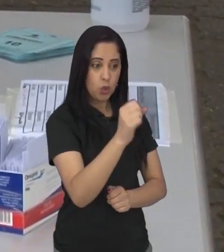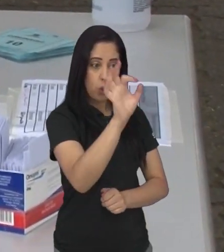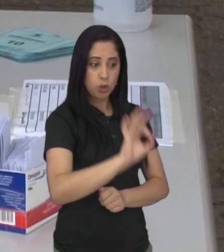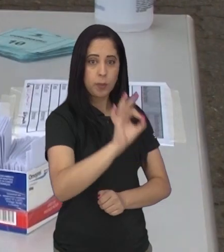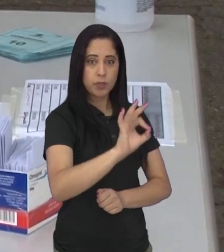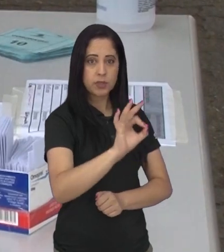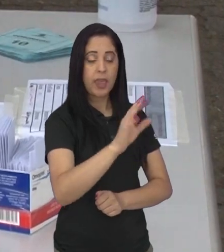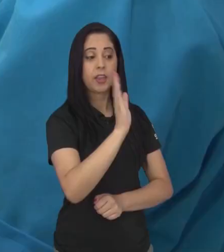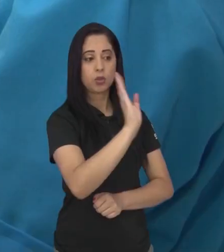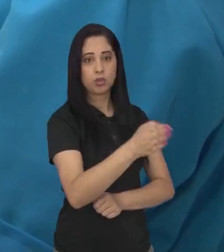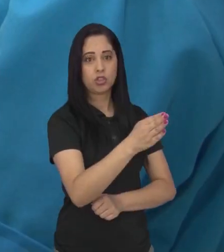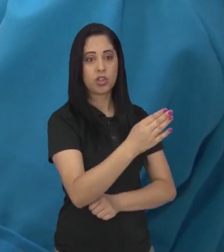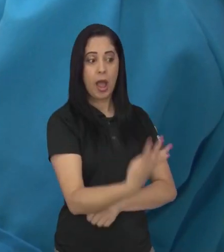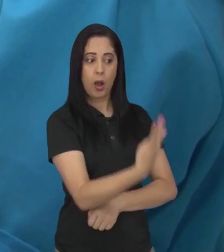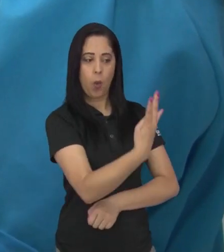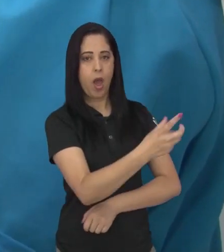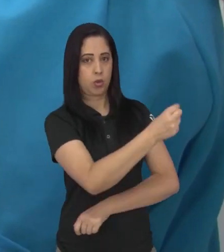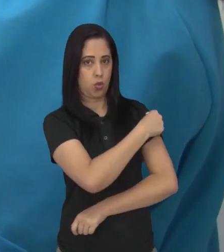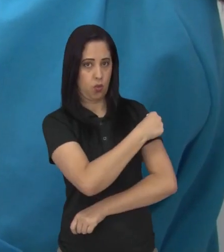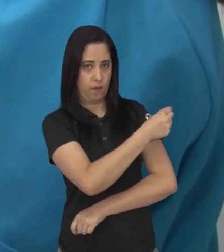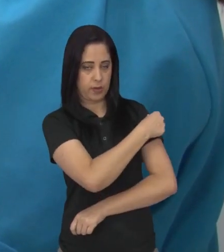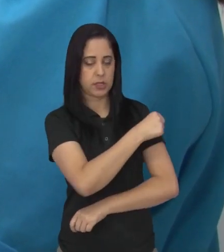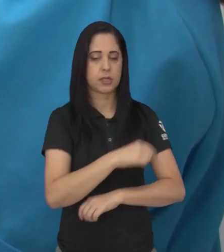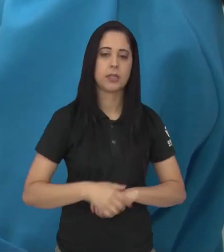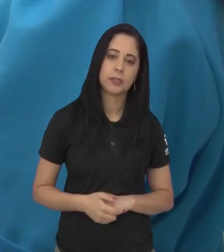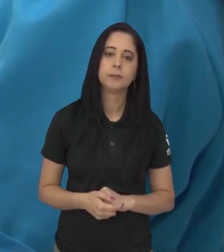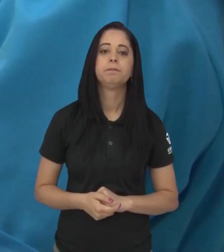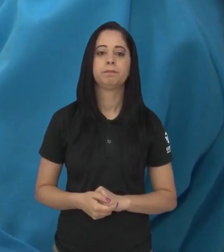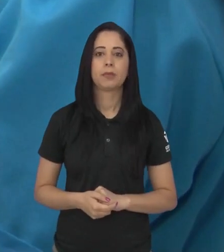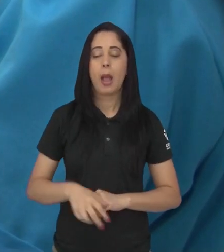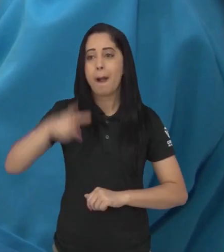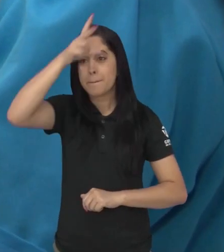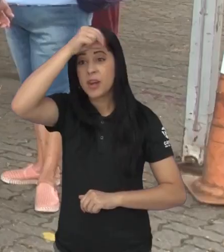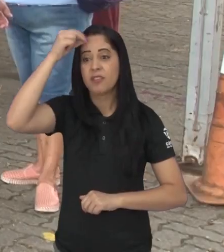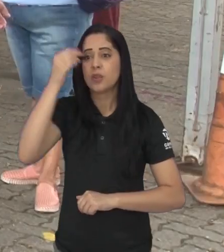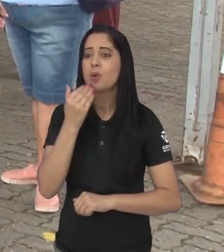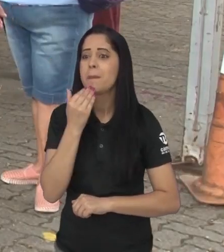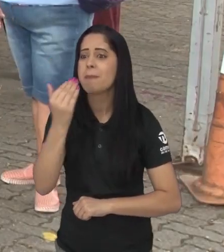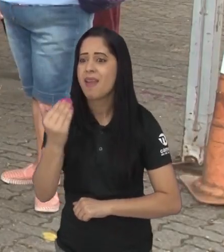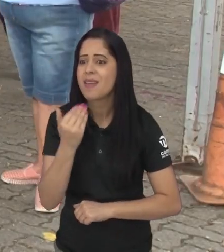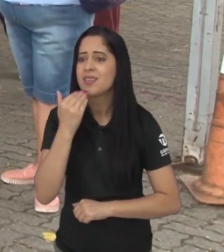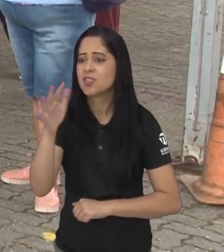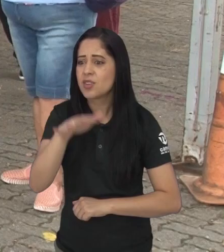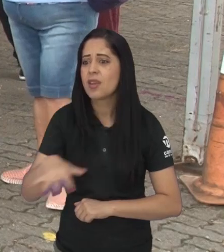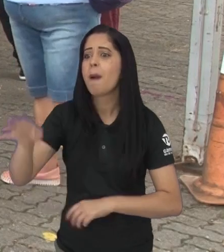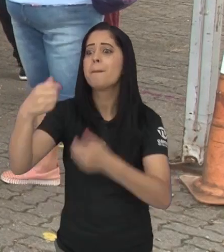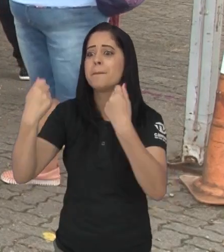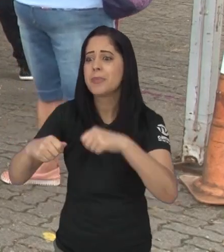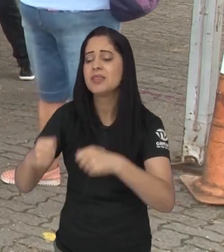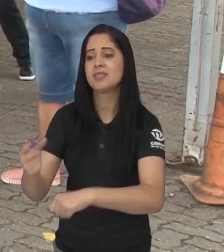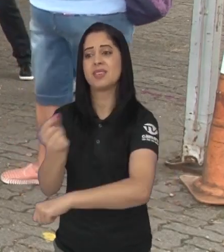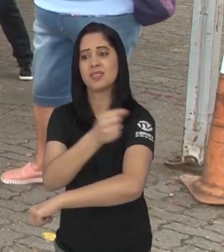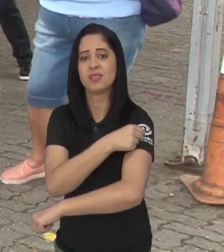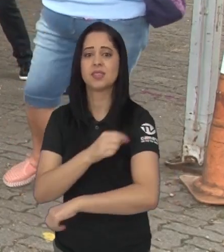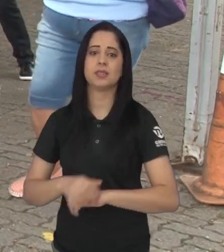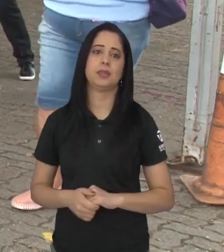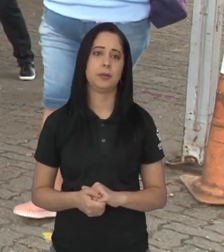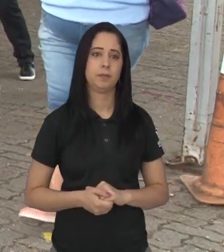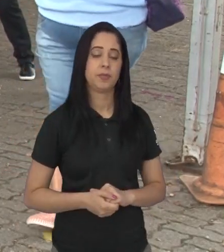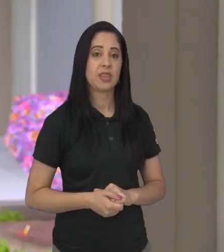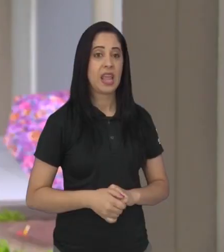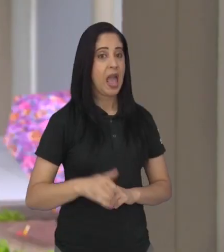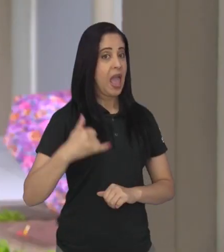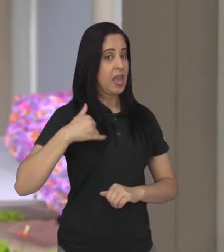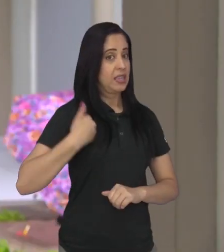apenas 28% da população tomou a 4ª dose. A Prefeitura faz um apelo para que as pessoas busquem a